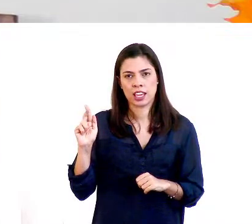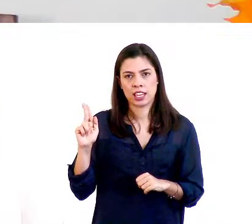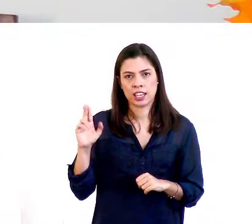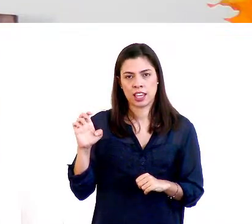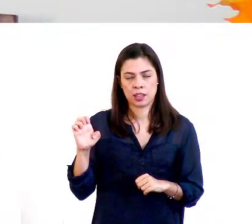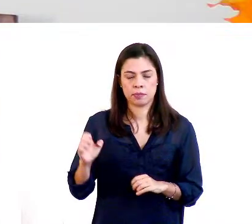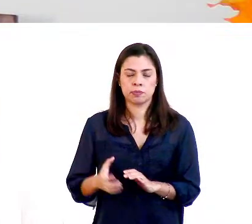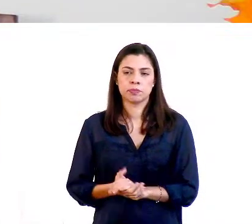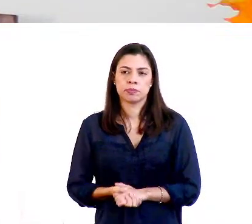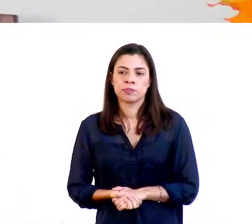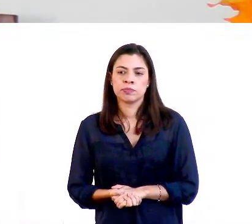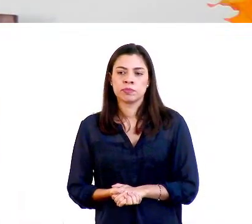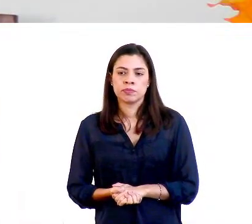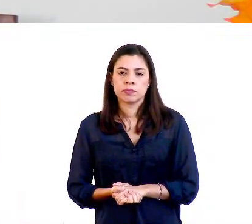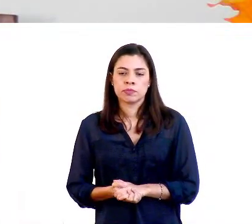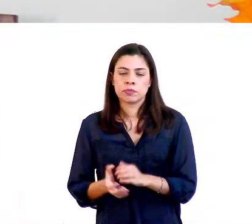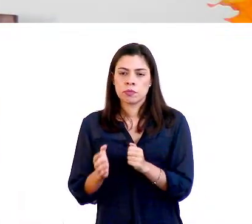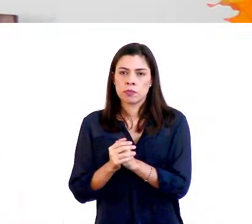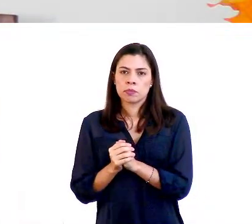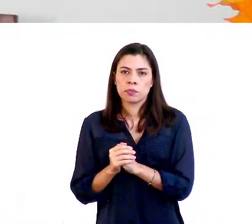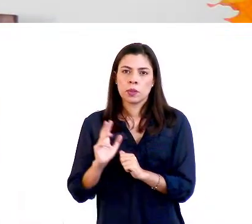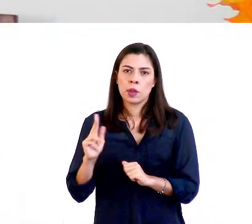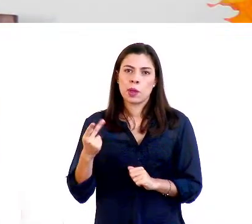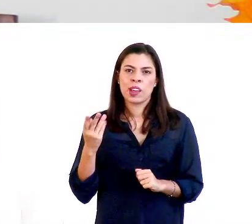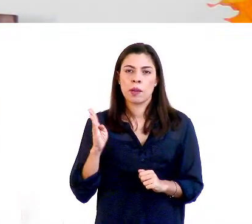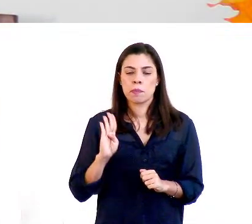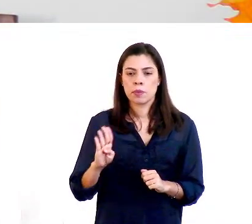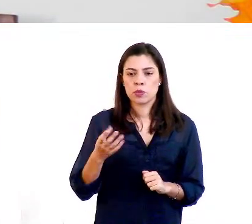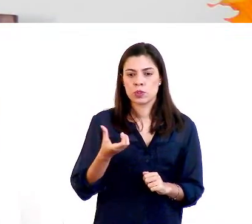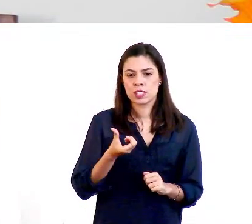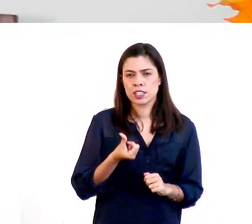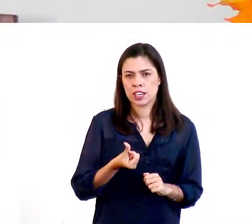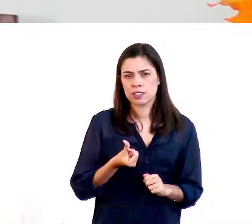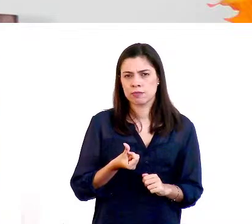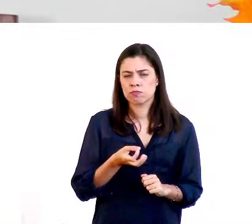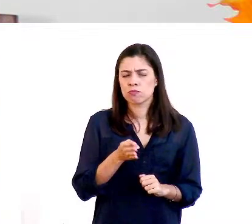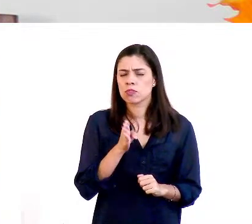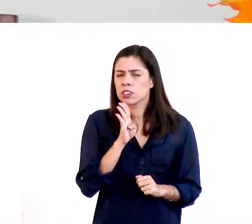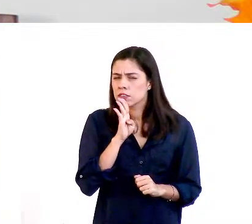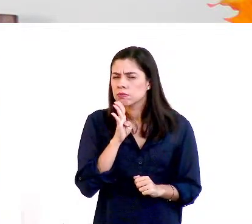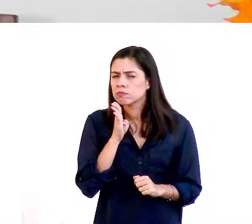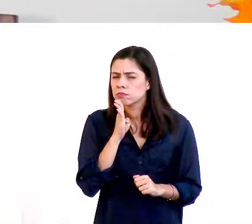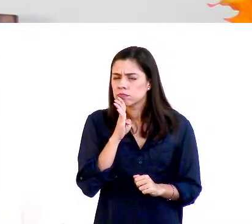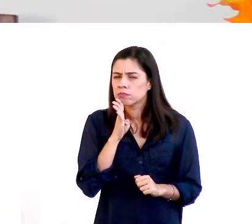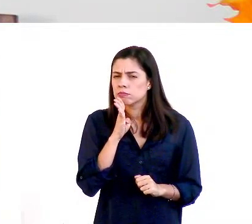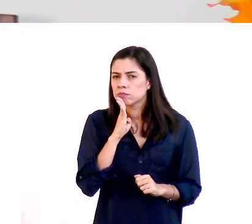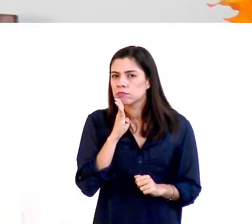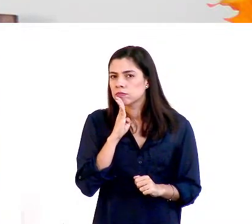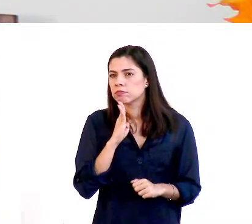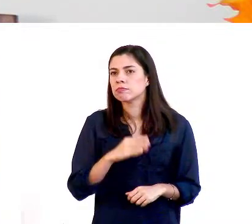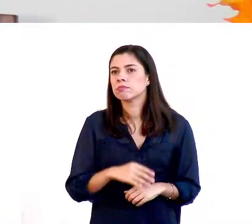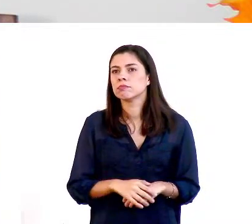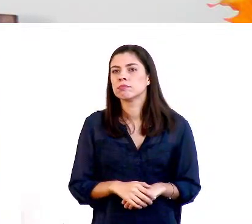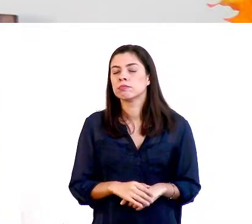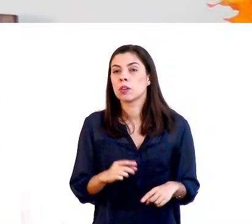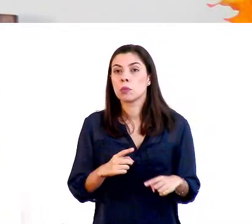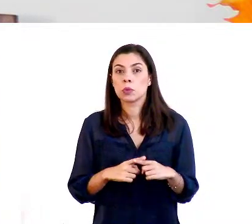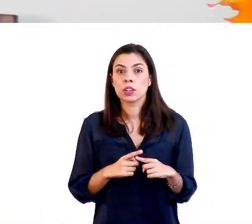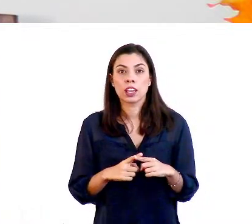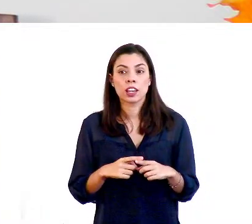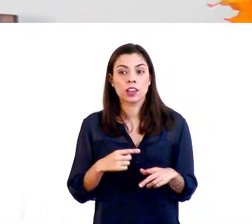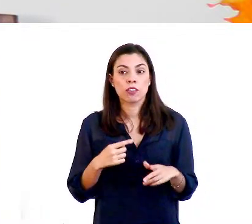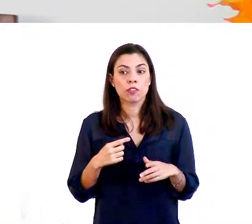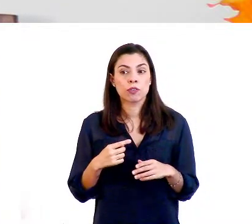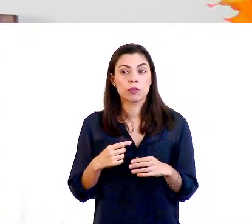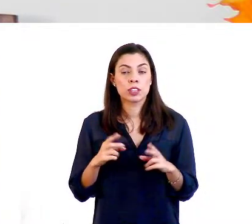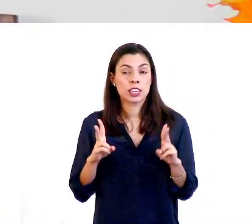muito conhecido dos crentes, porque ele fala sobre um assunto assustador.